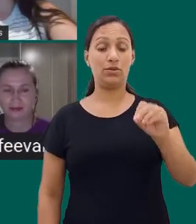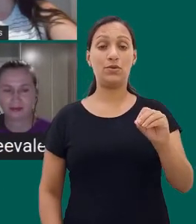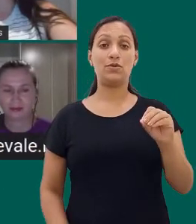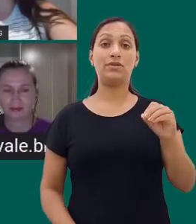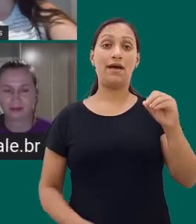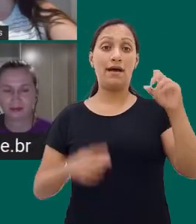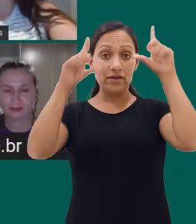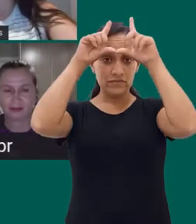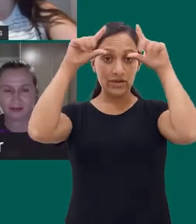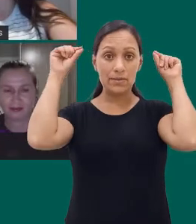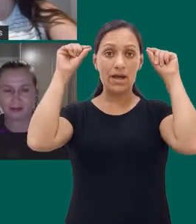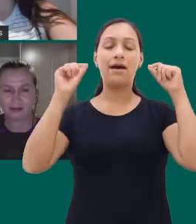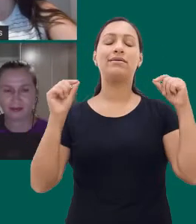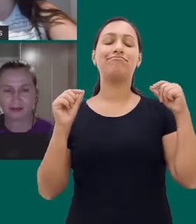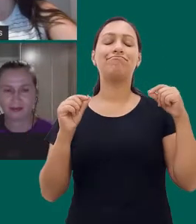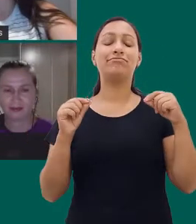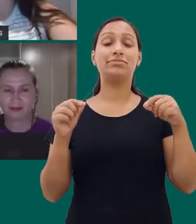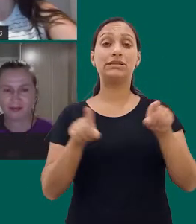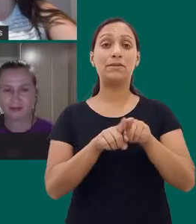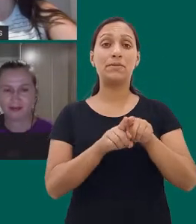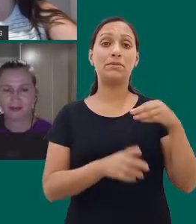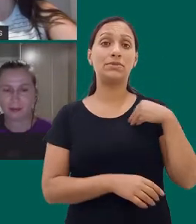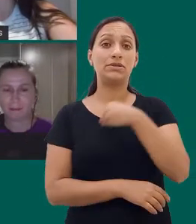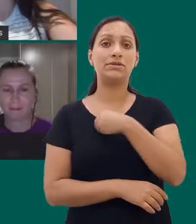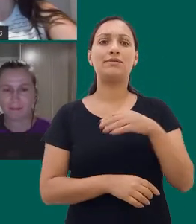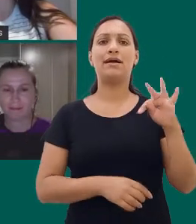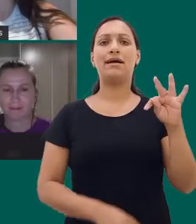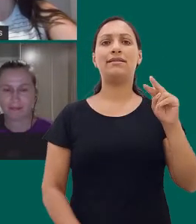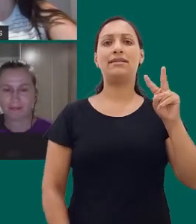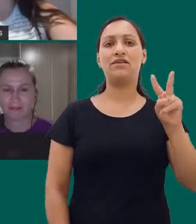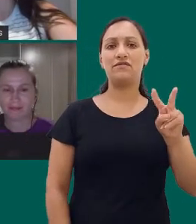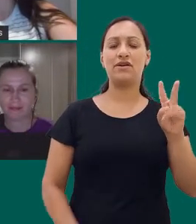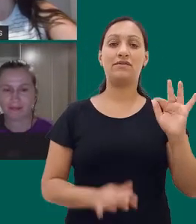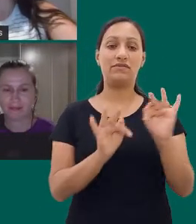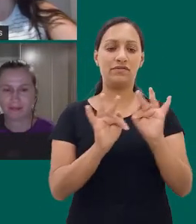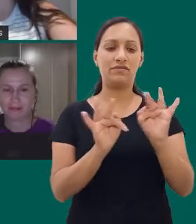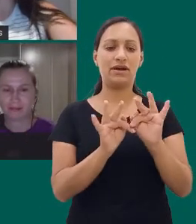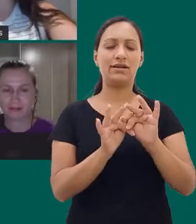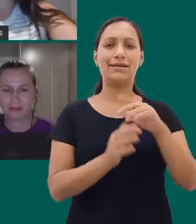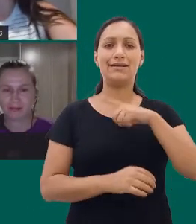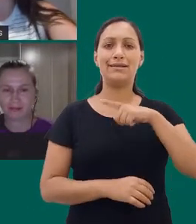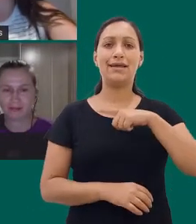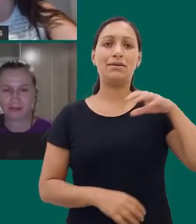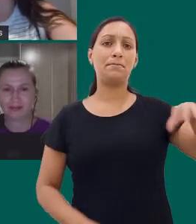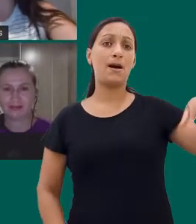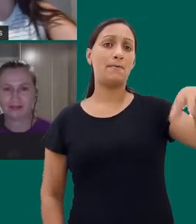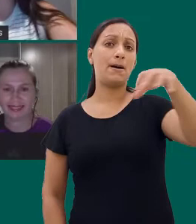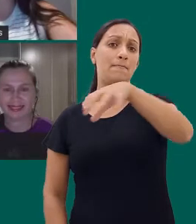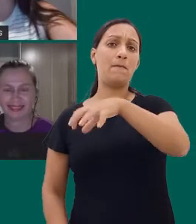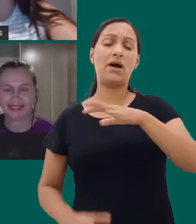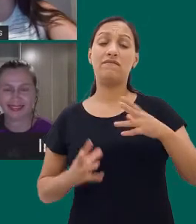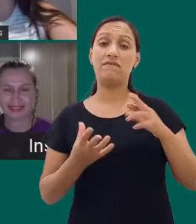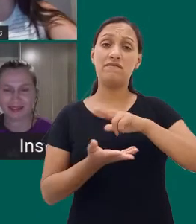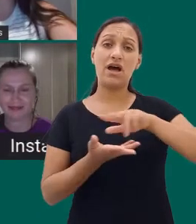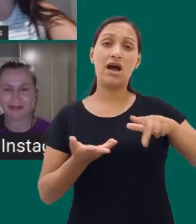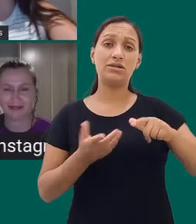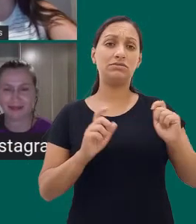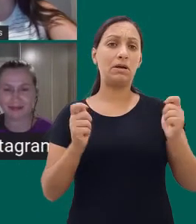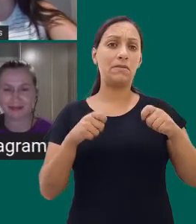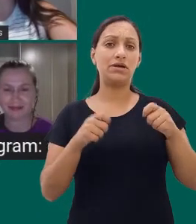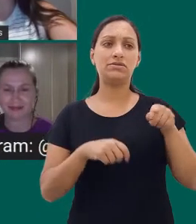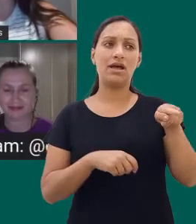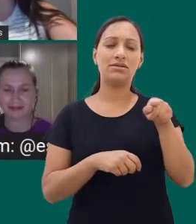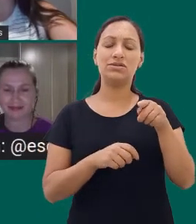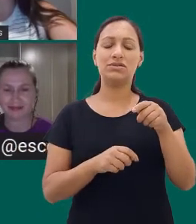eles gravaram por todos na TV Fevale, eles gravaram... Sim, eles têm o campus inteiro como locação, tem tudo que eles